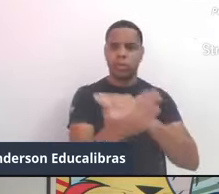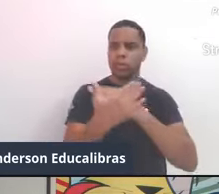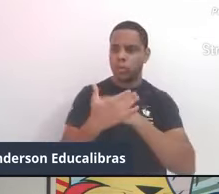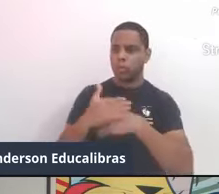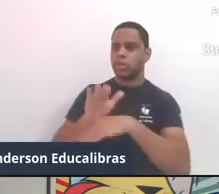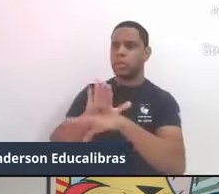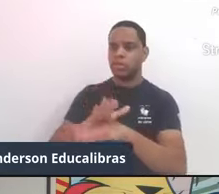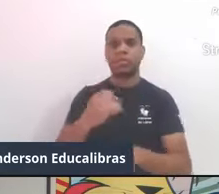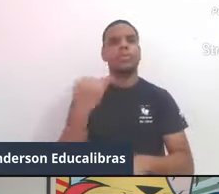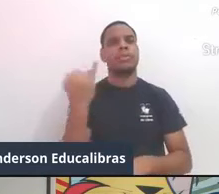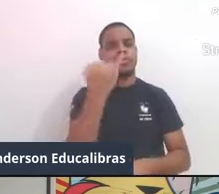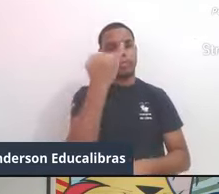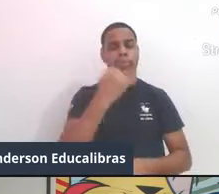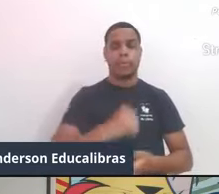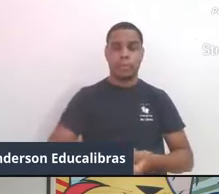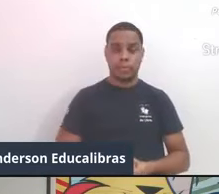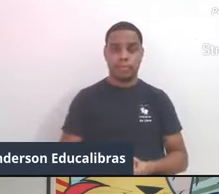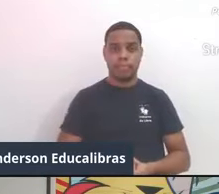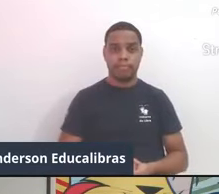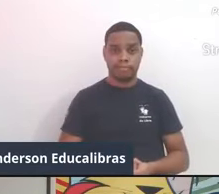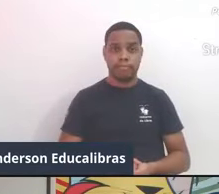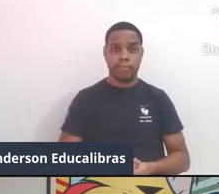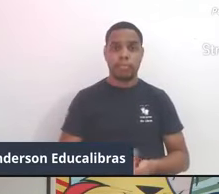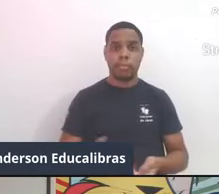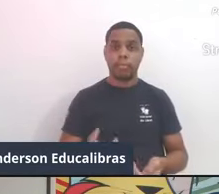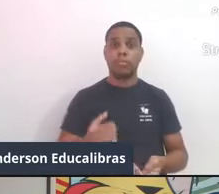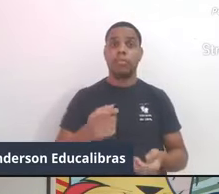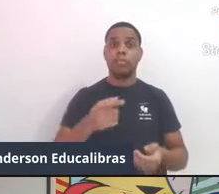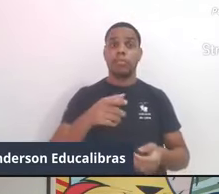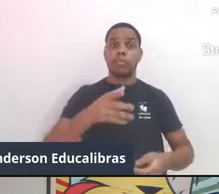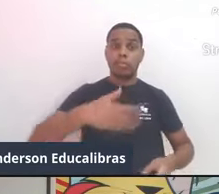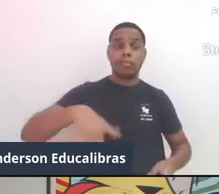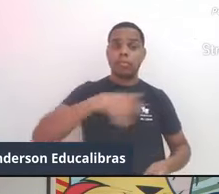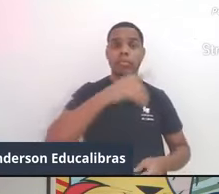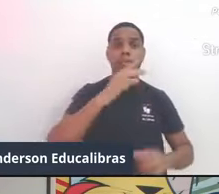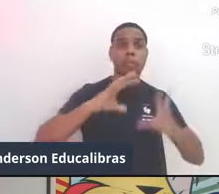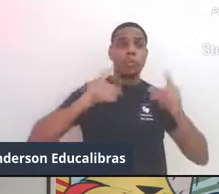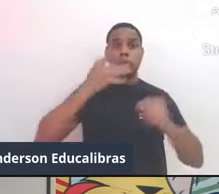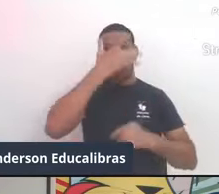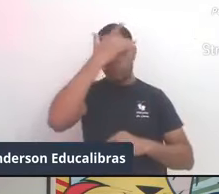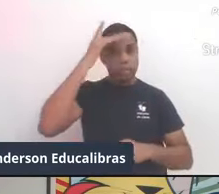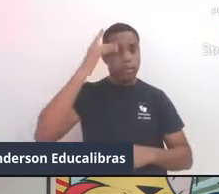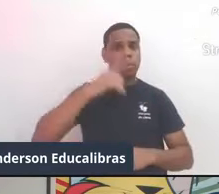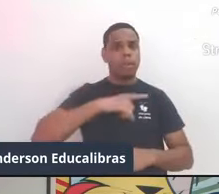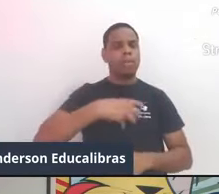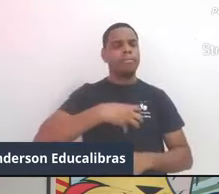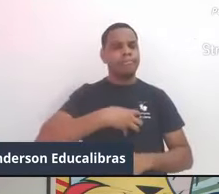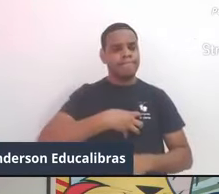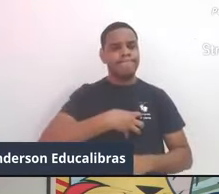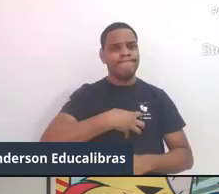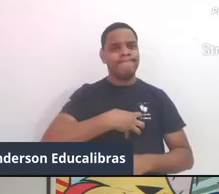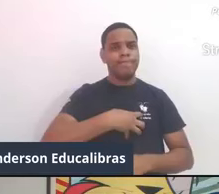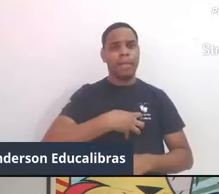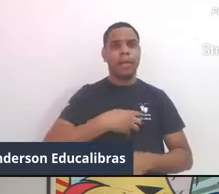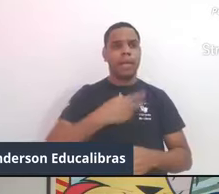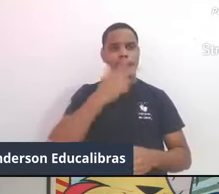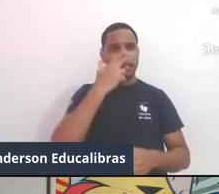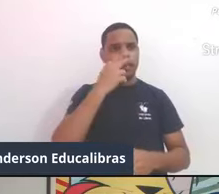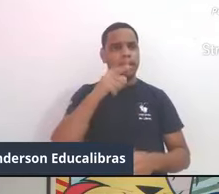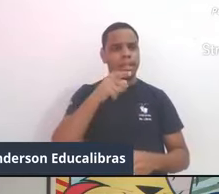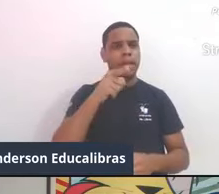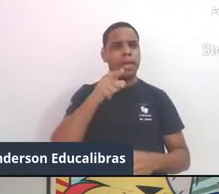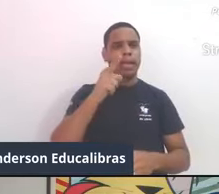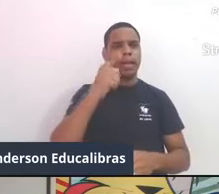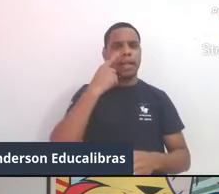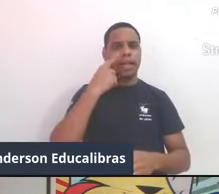isso antes. Isso tem significado para todo mundo. Isso eu diria que é uma lição